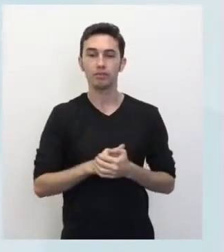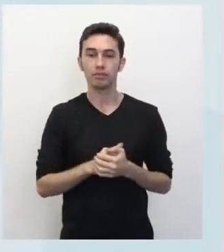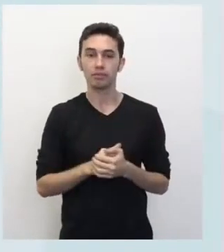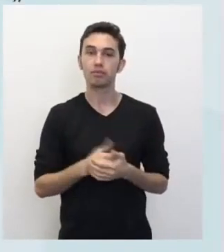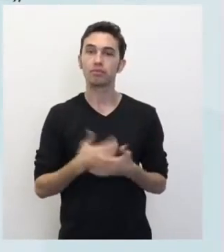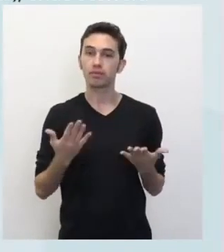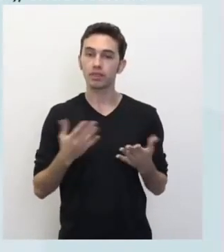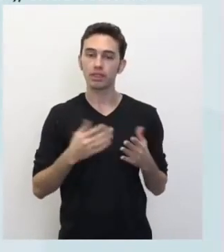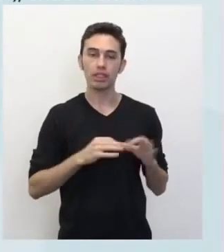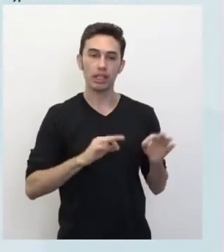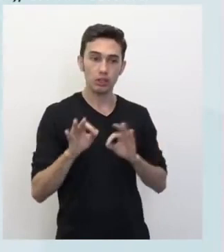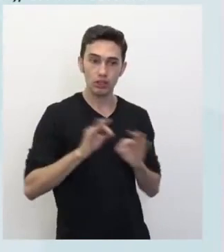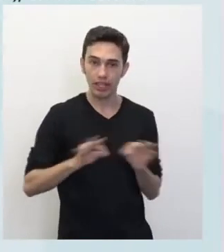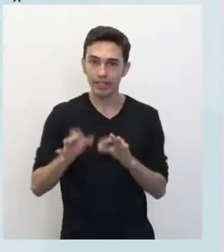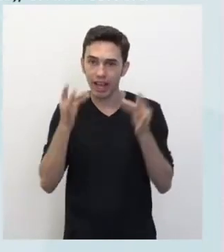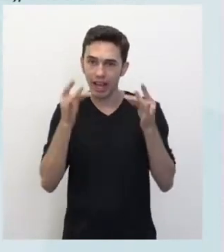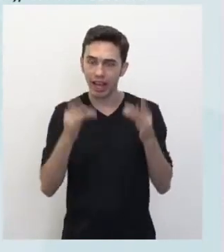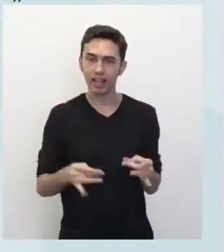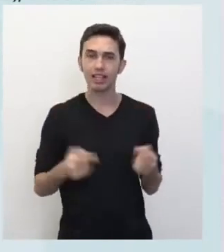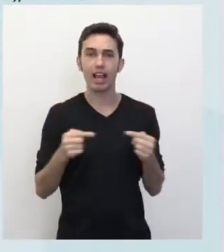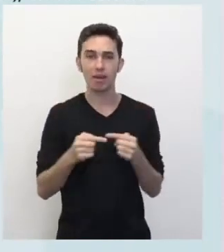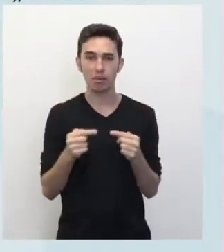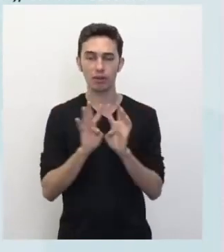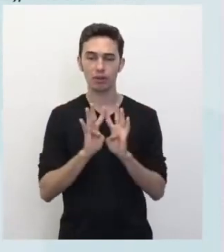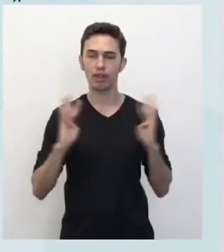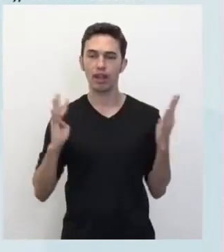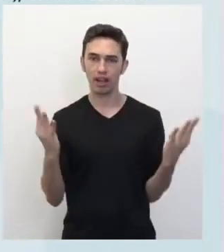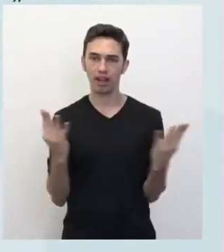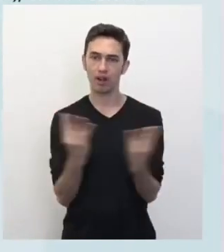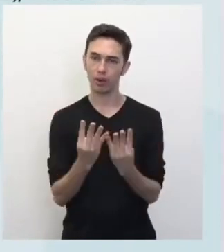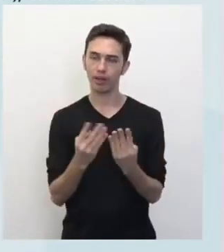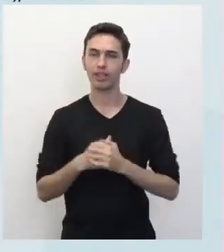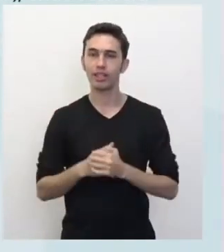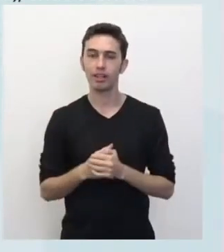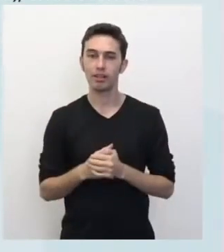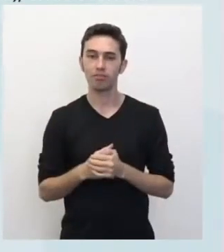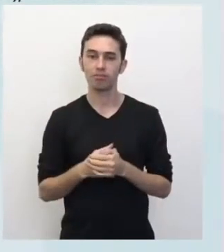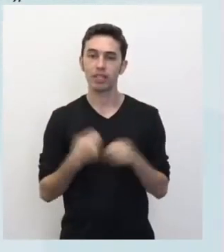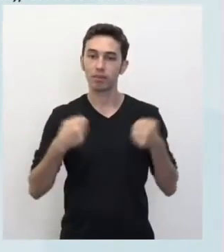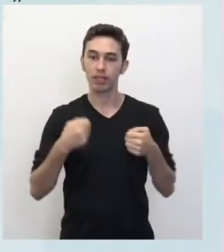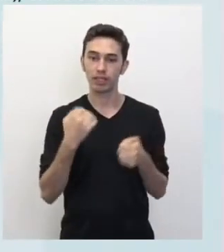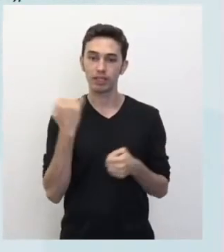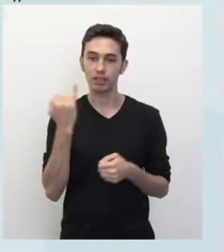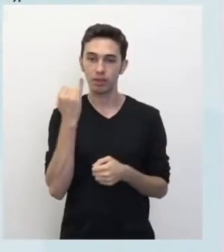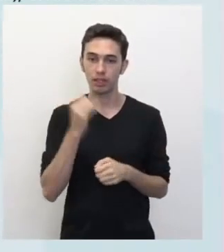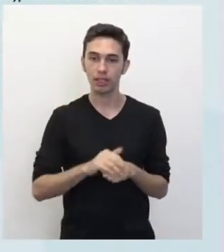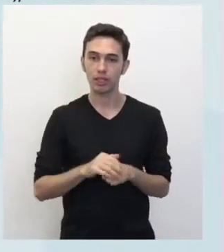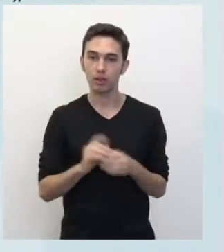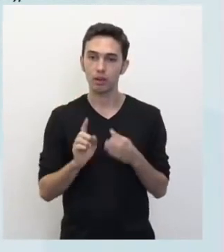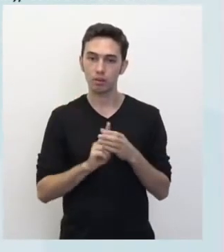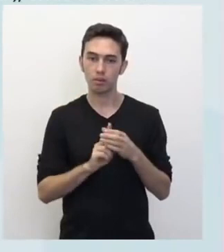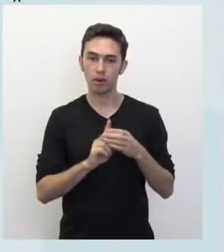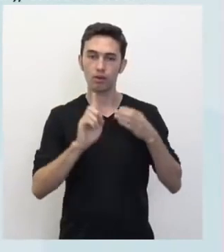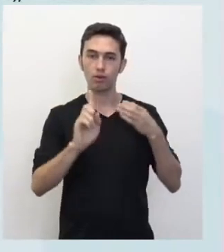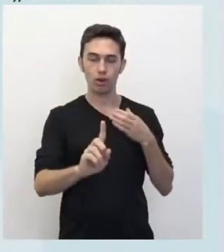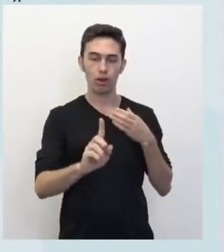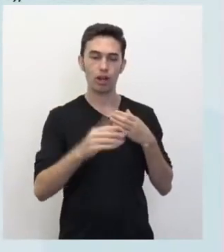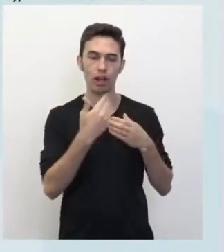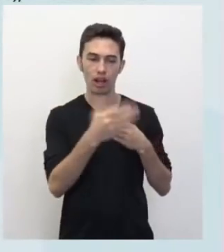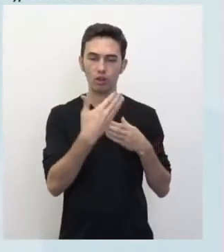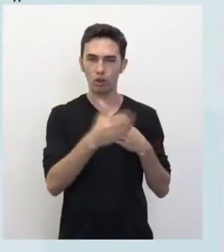operação está a quarentena, que acontece no Refúgio de Vida Silvestre da Ararinha Azul, na